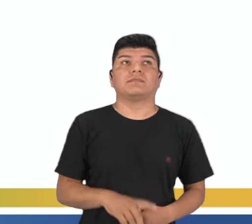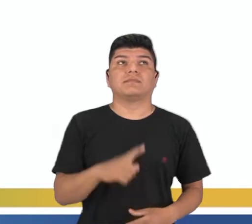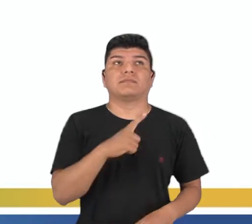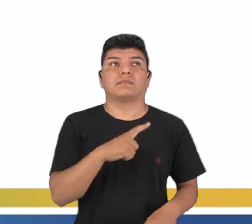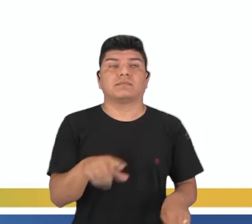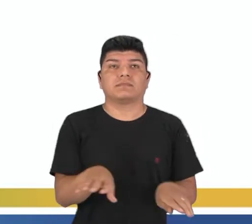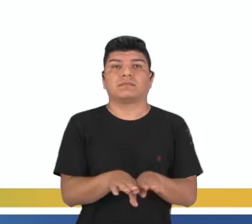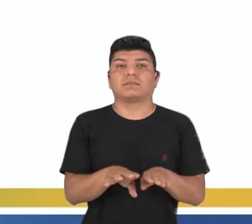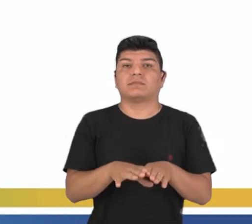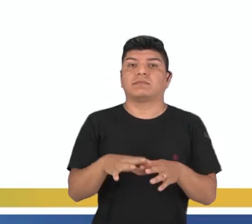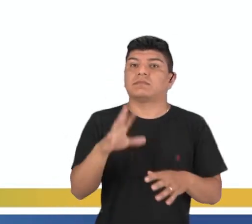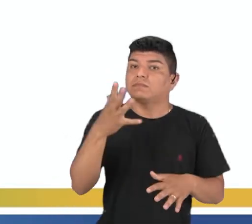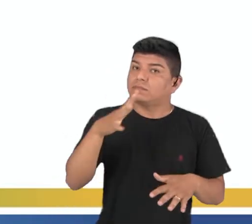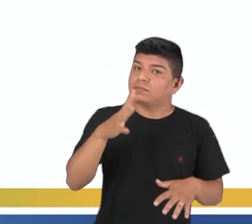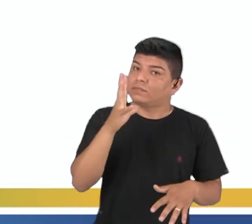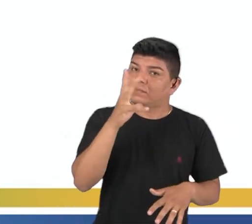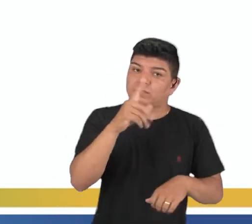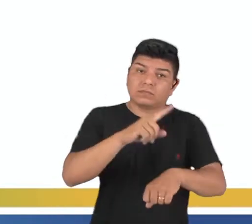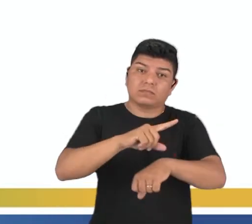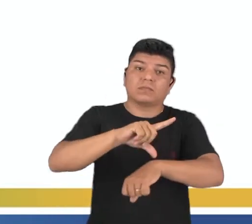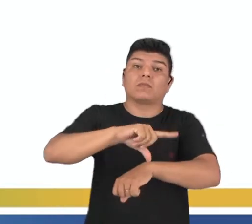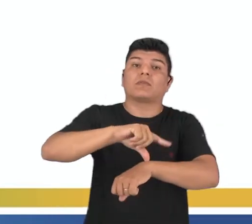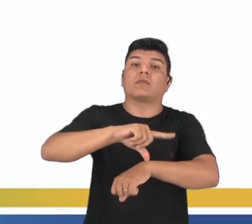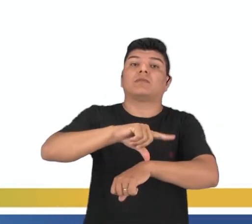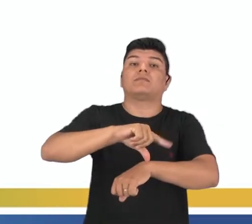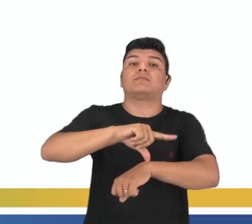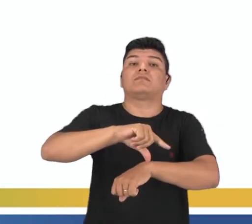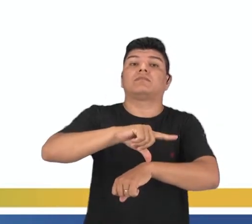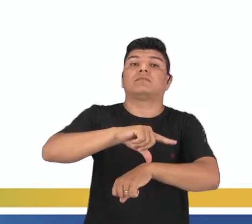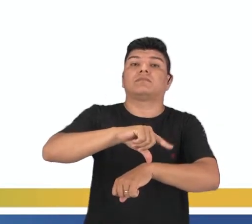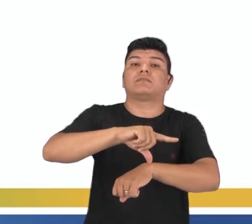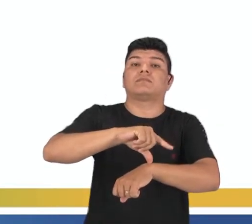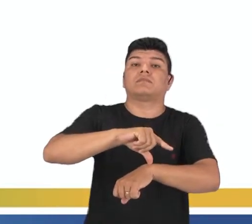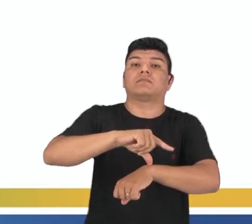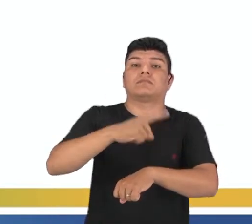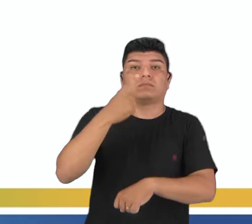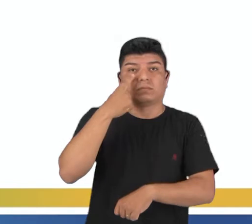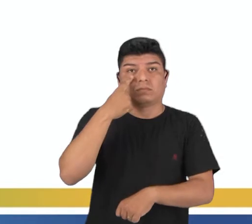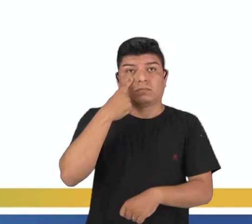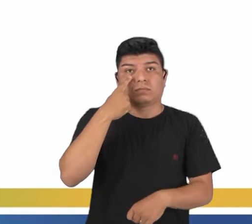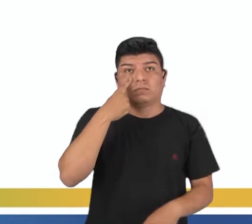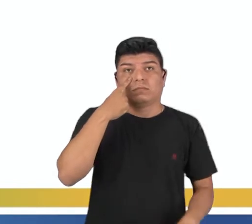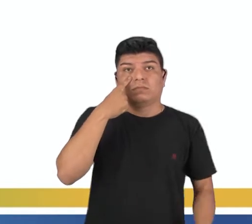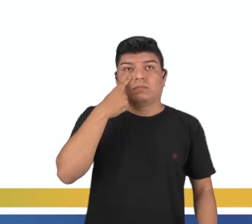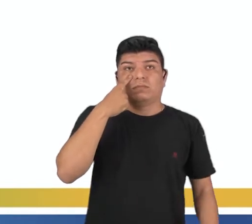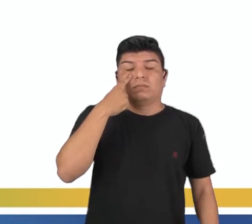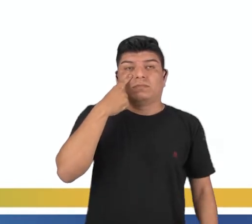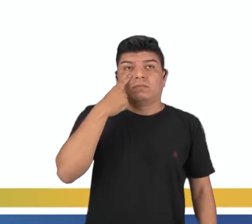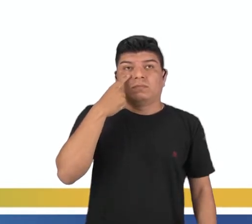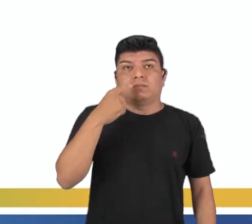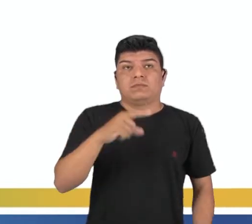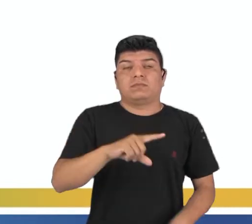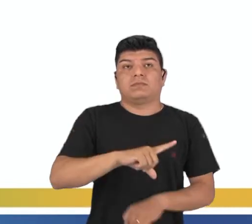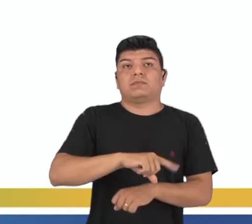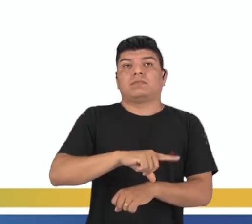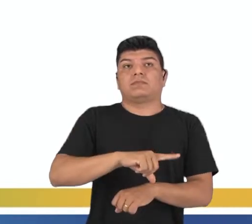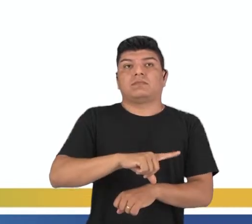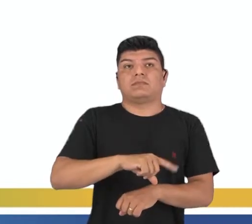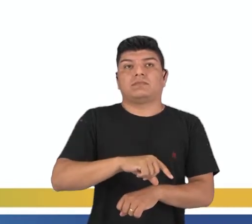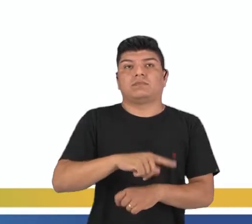a duração do som. O que é a duração do som? Acompanha comigo. Bem, duração